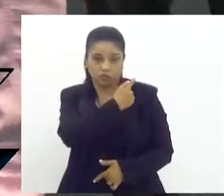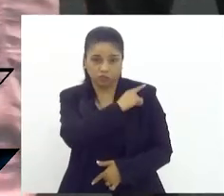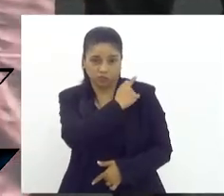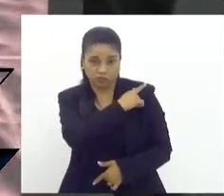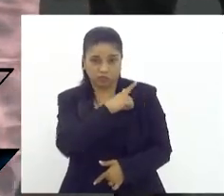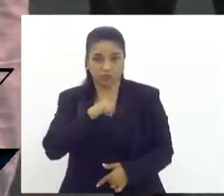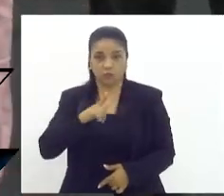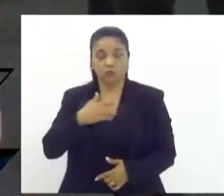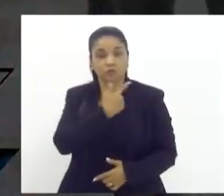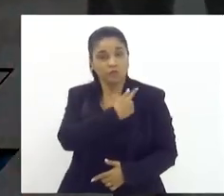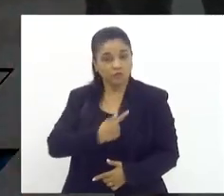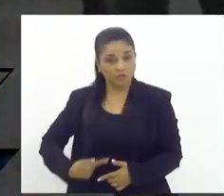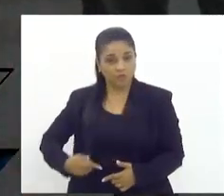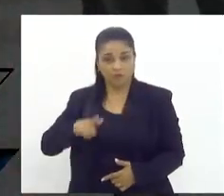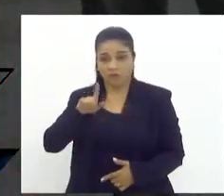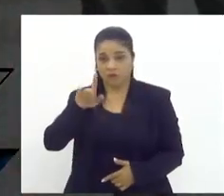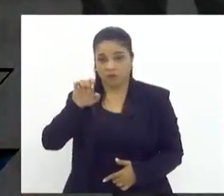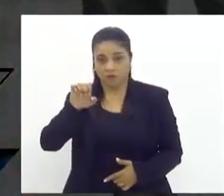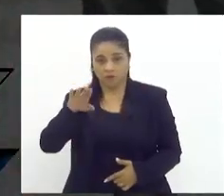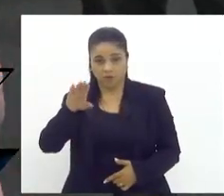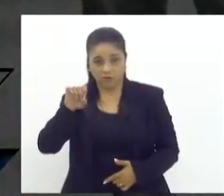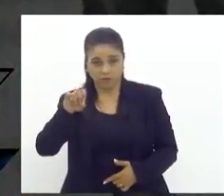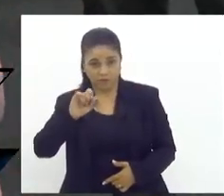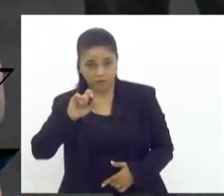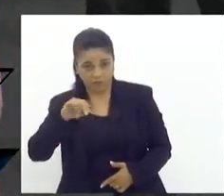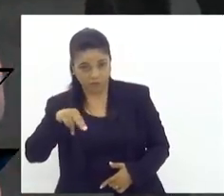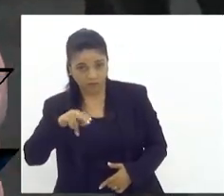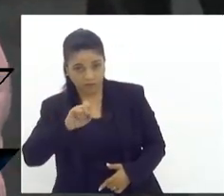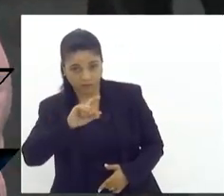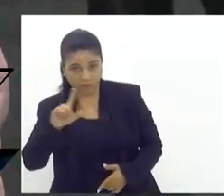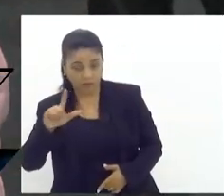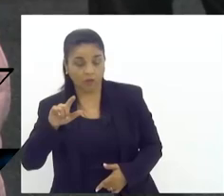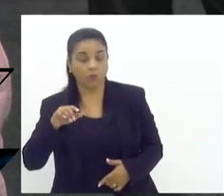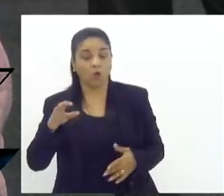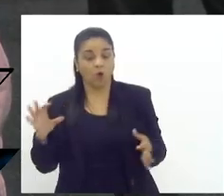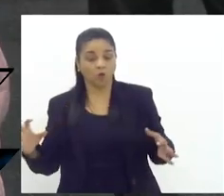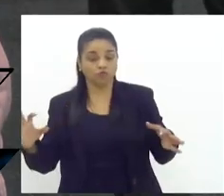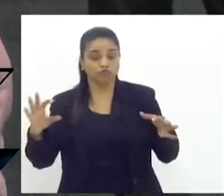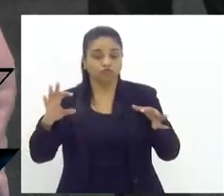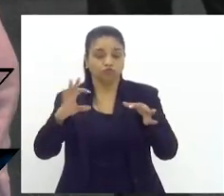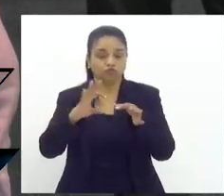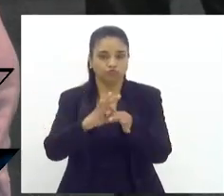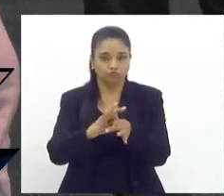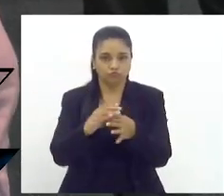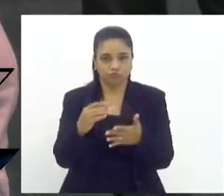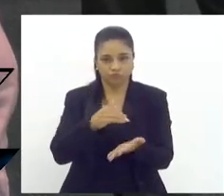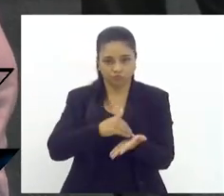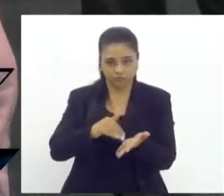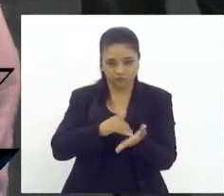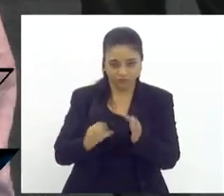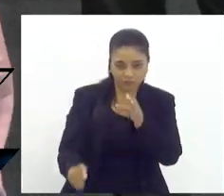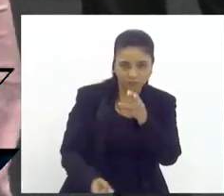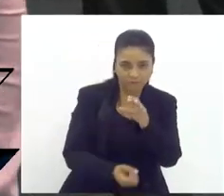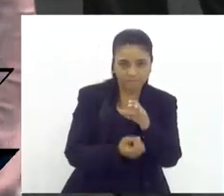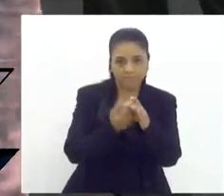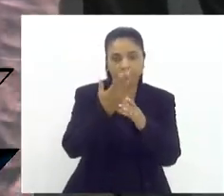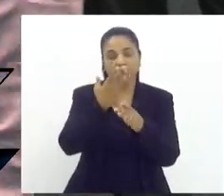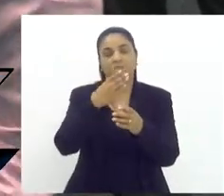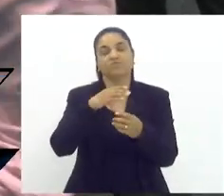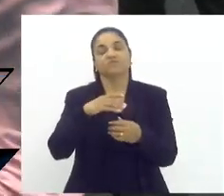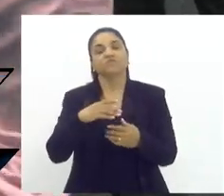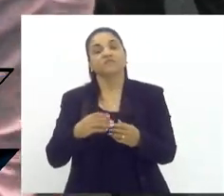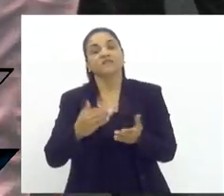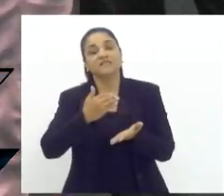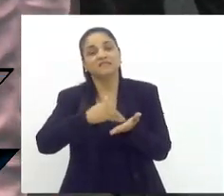Leonardo essas duas secretarias folgam unificadas e surgiu então a Secretaria de Segurança Pública